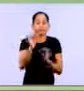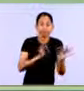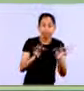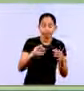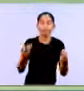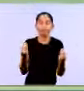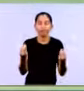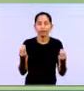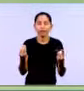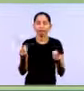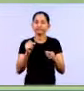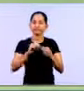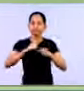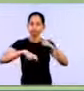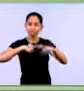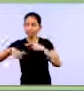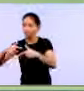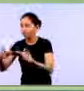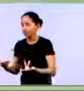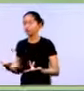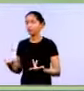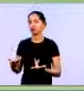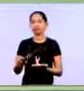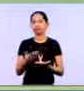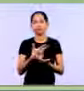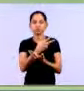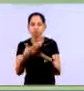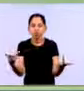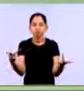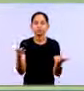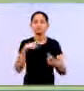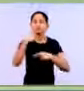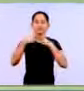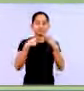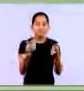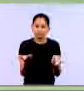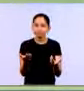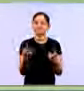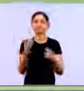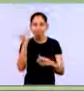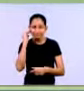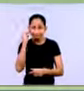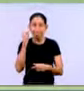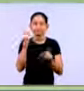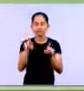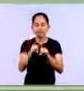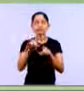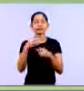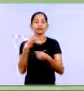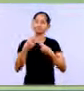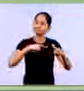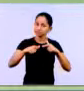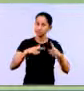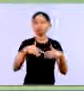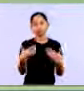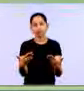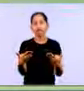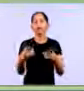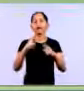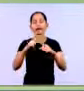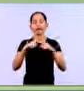vai oferecer esses serviços sem poder custear? Como ele vai custear essa oferta de serviços? Portanto,